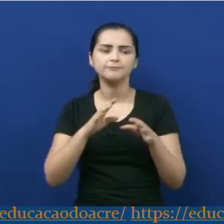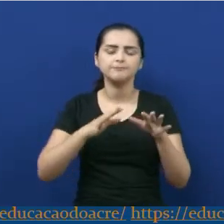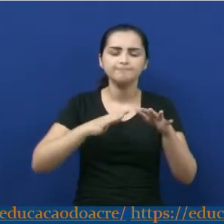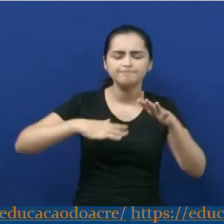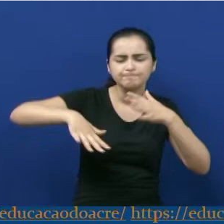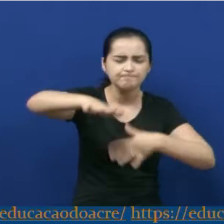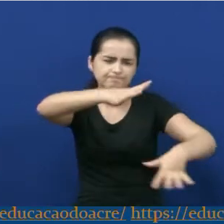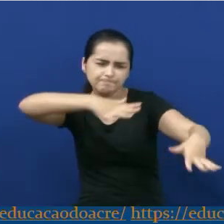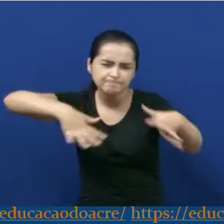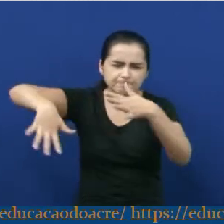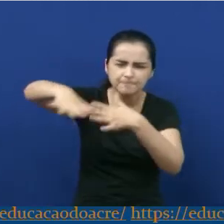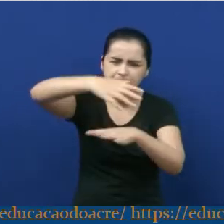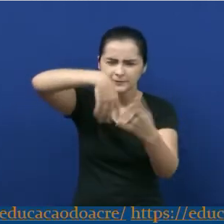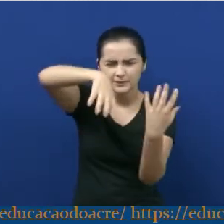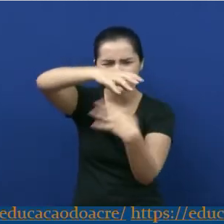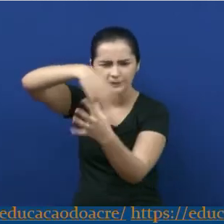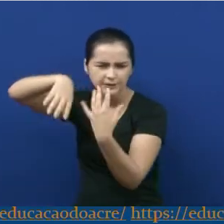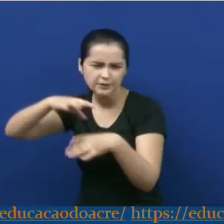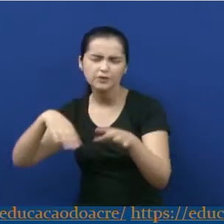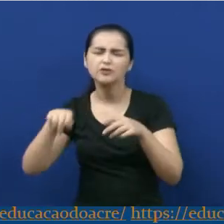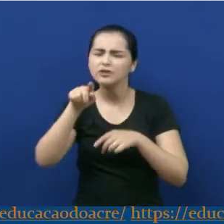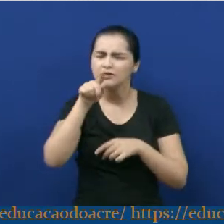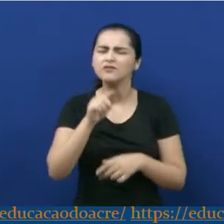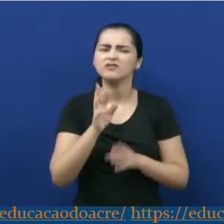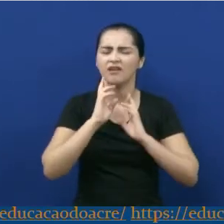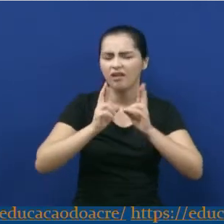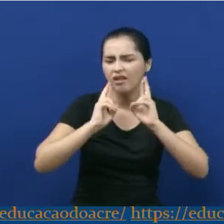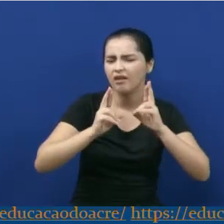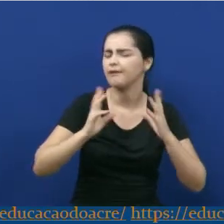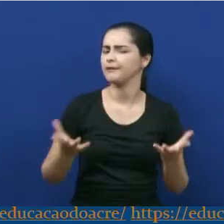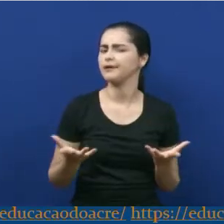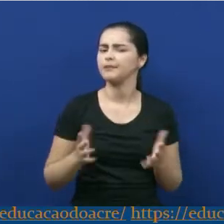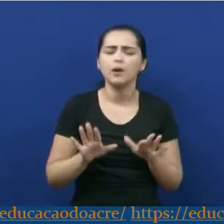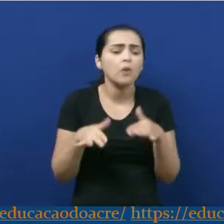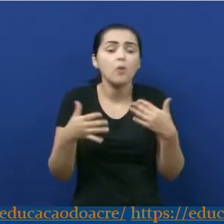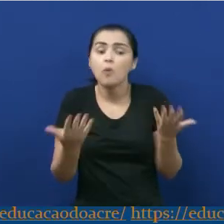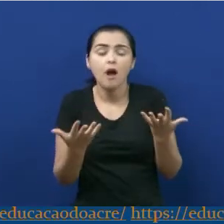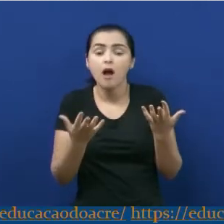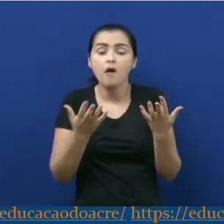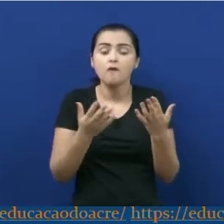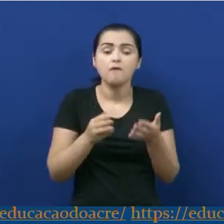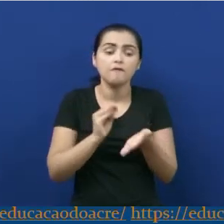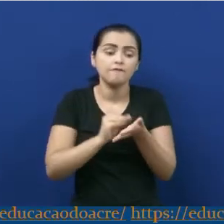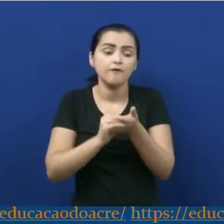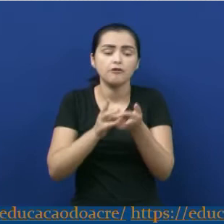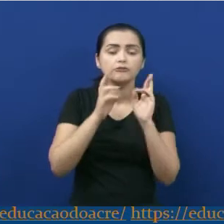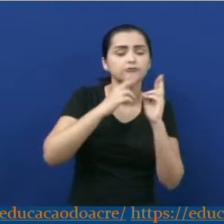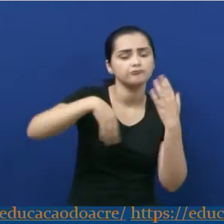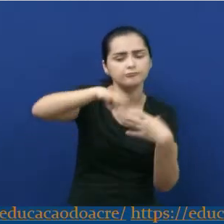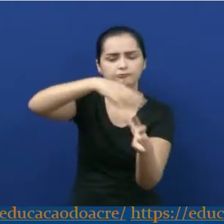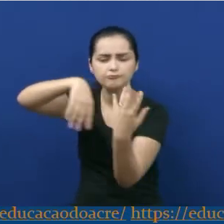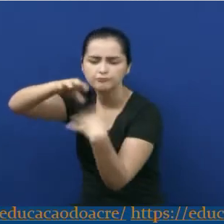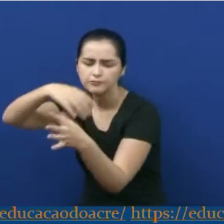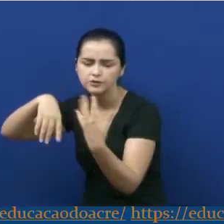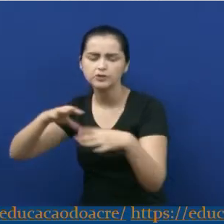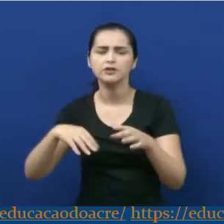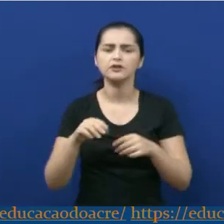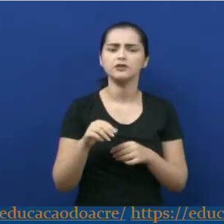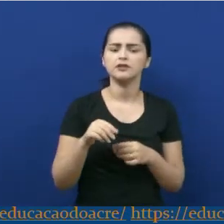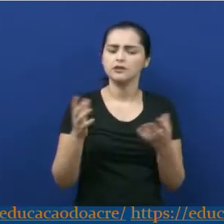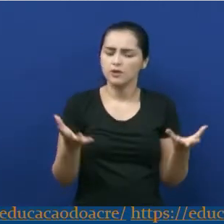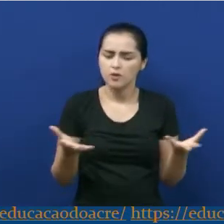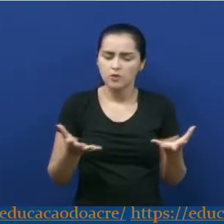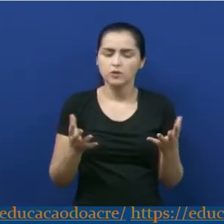da qual você se queixa que desordem nós estamos vivenciando hoje desordem no